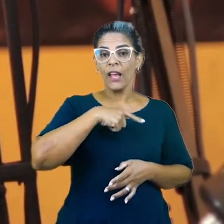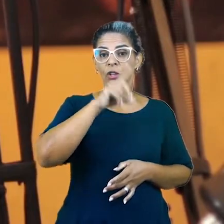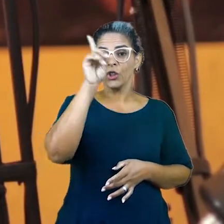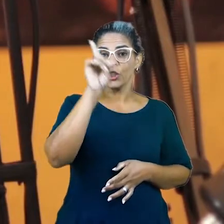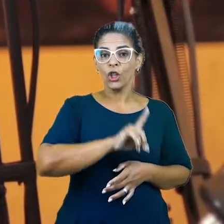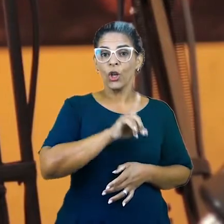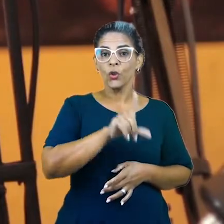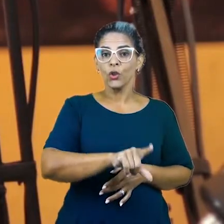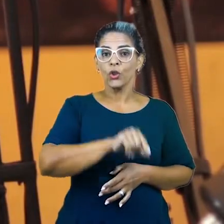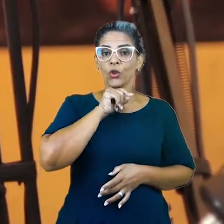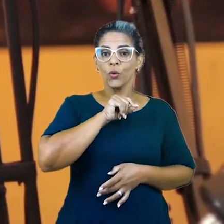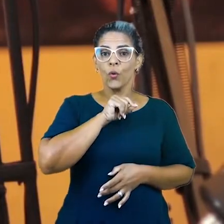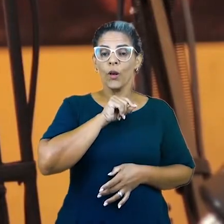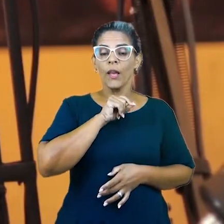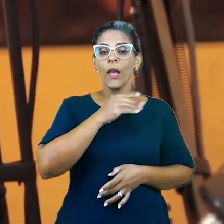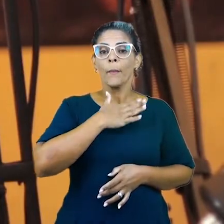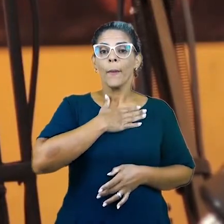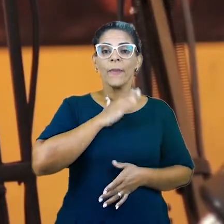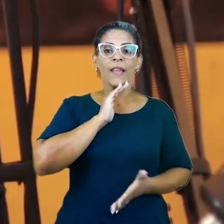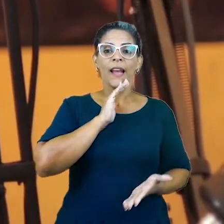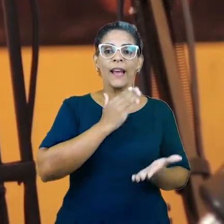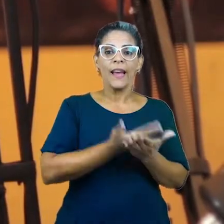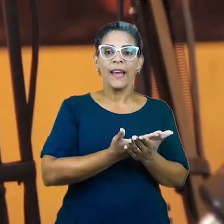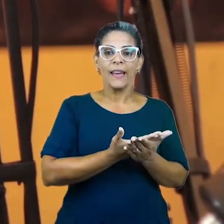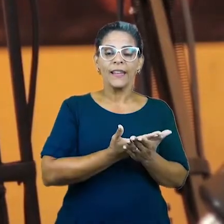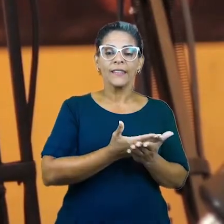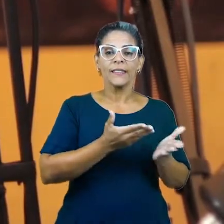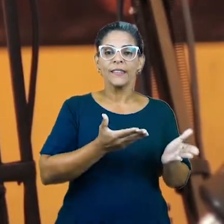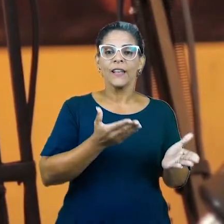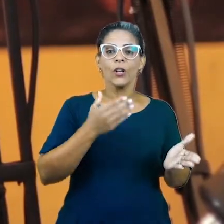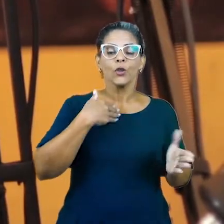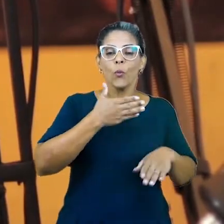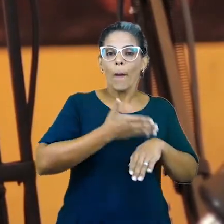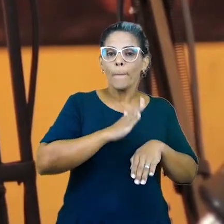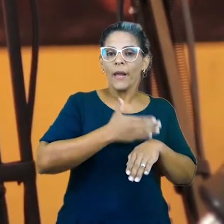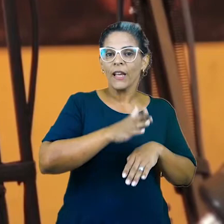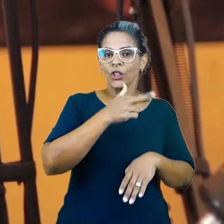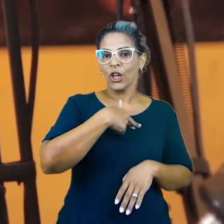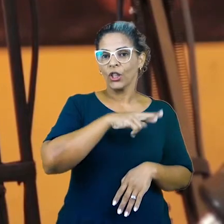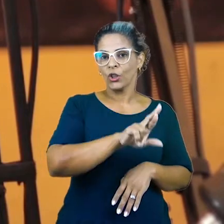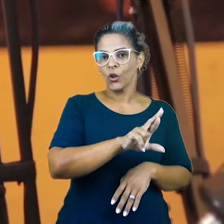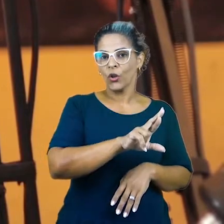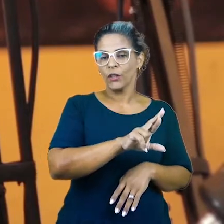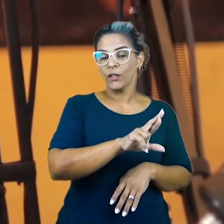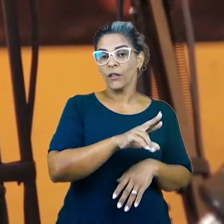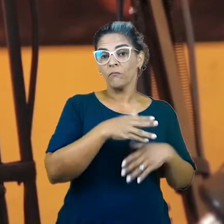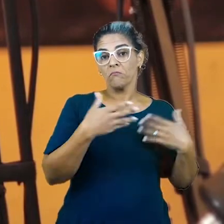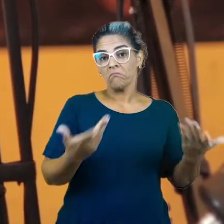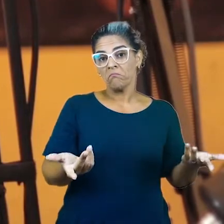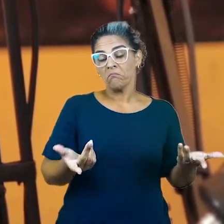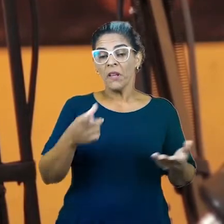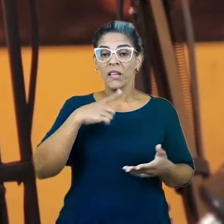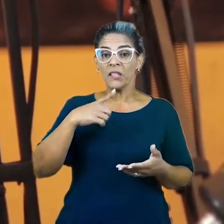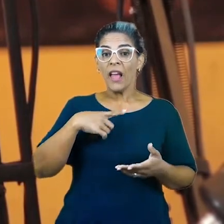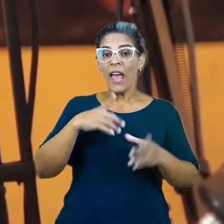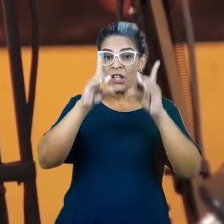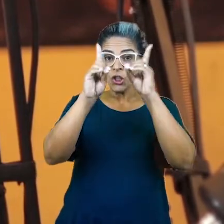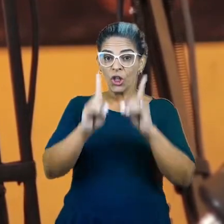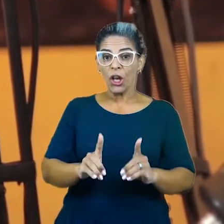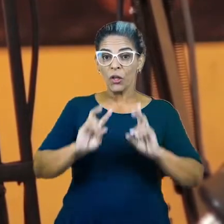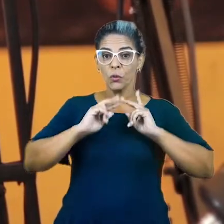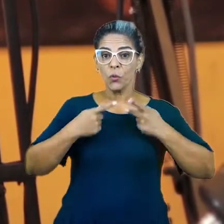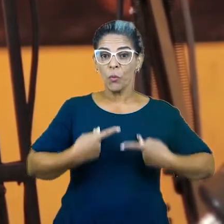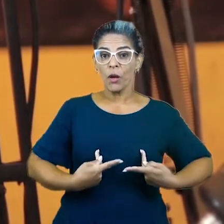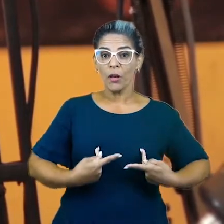direito de escolher por uma crença, por uma experiência, por uma prática religiosa. Isso tem a ver com direitos